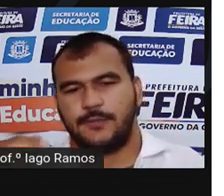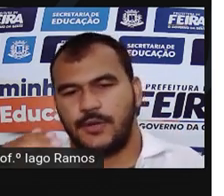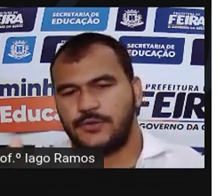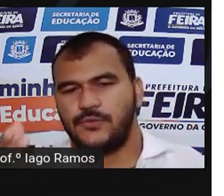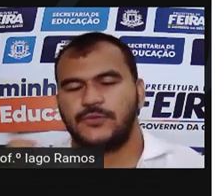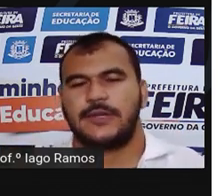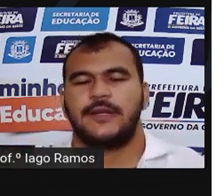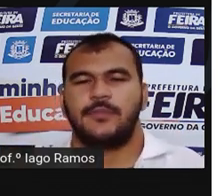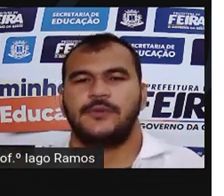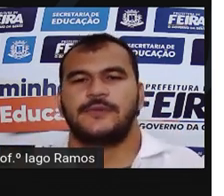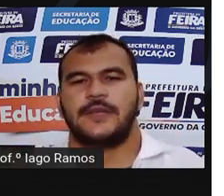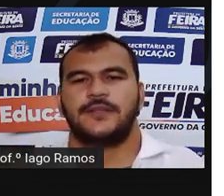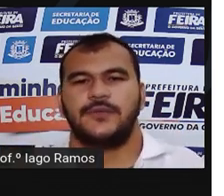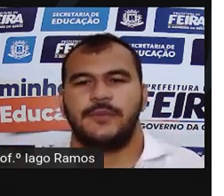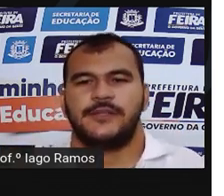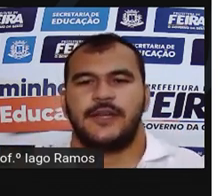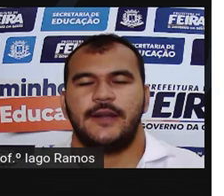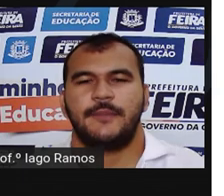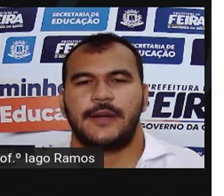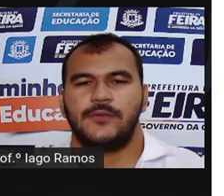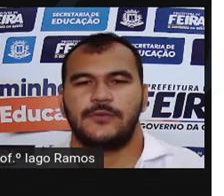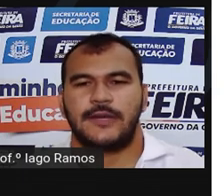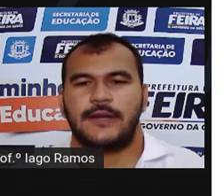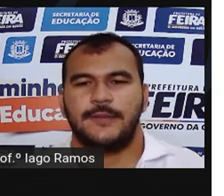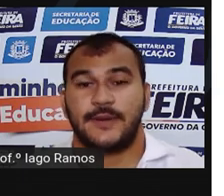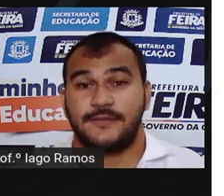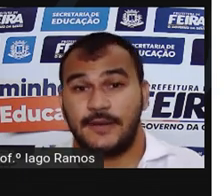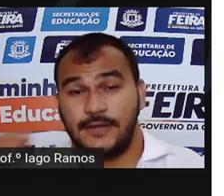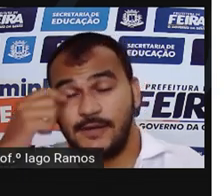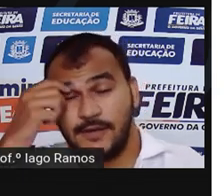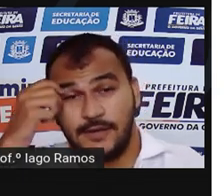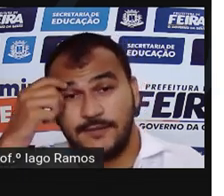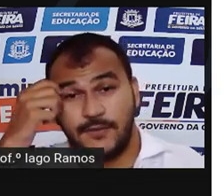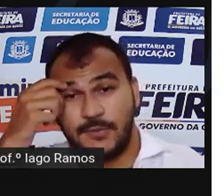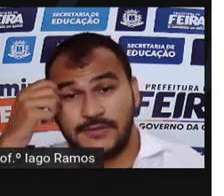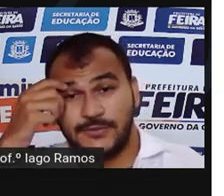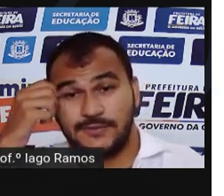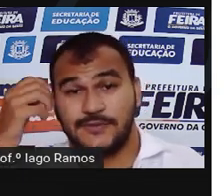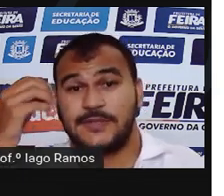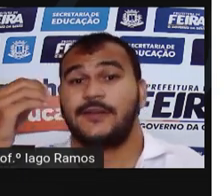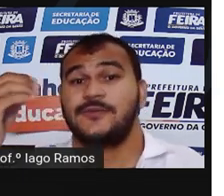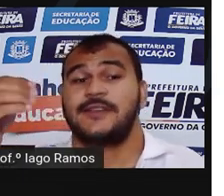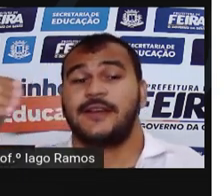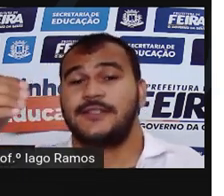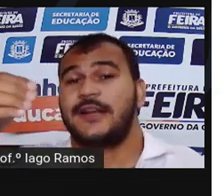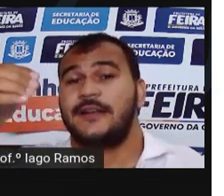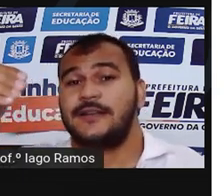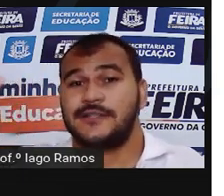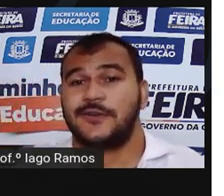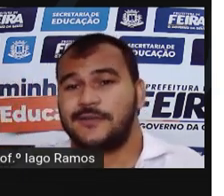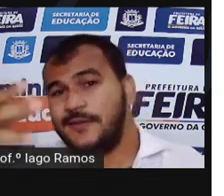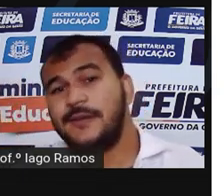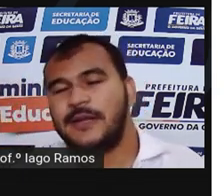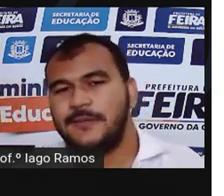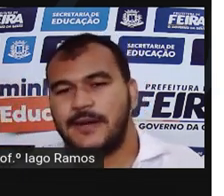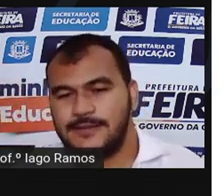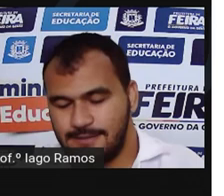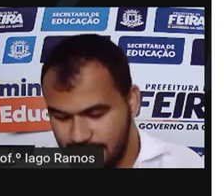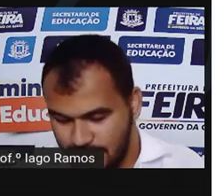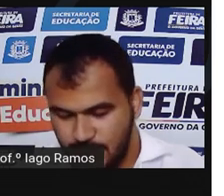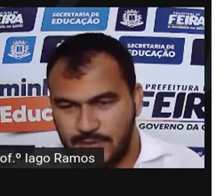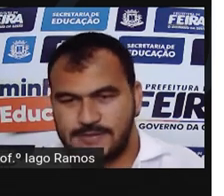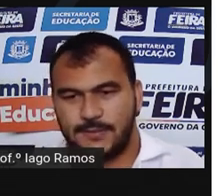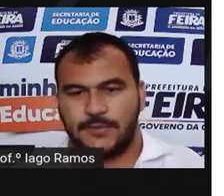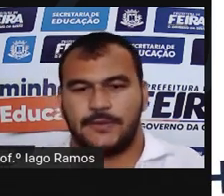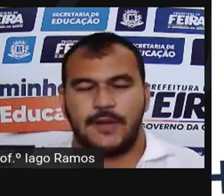você pode consultar depois o site do IBGE para encontrar né para ver ali informações que você consegue tirar ali da geografia e da